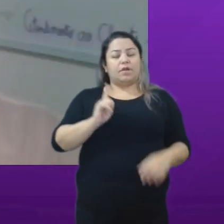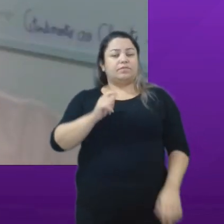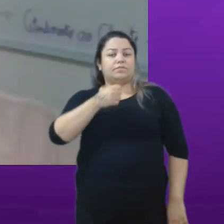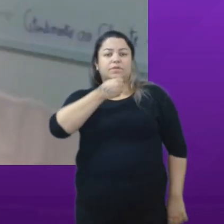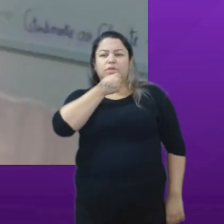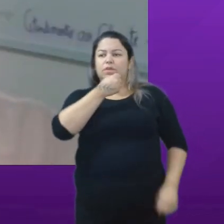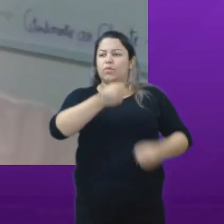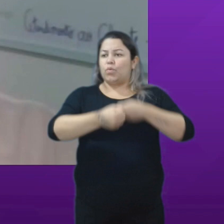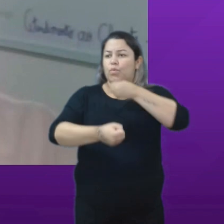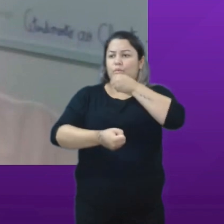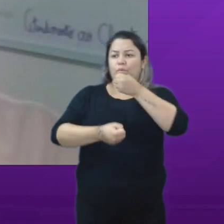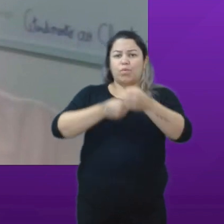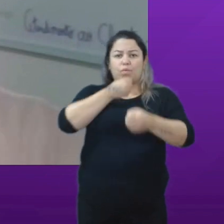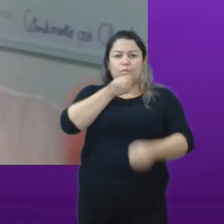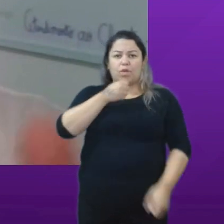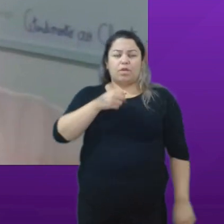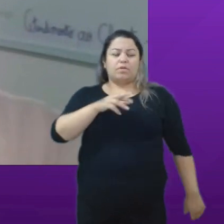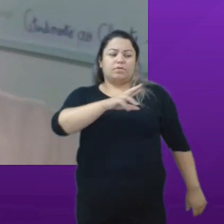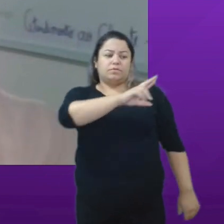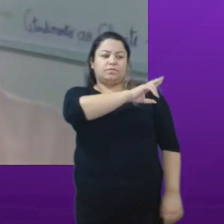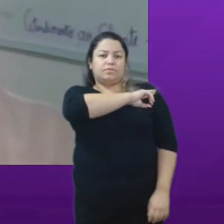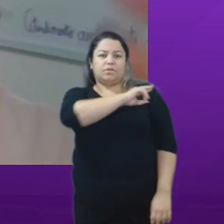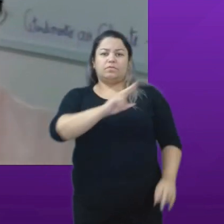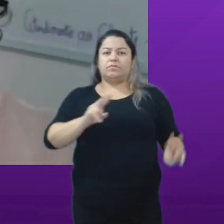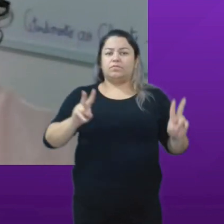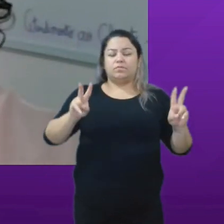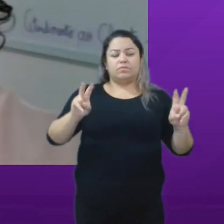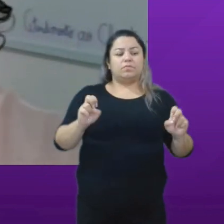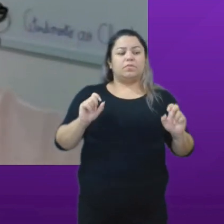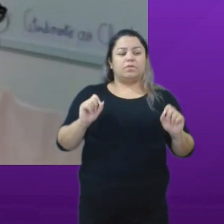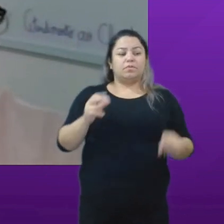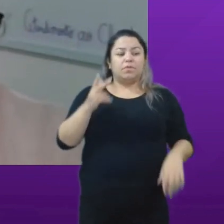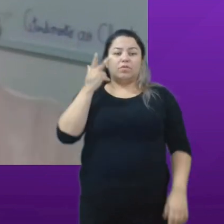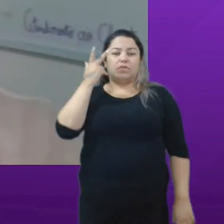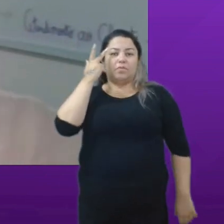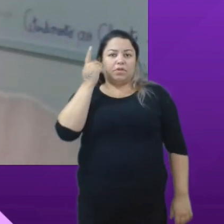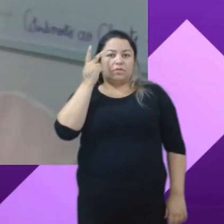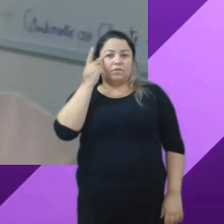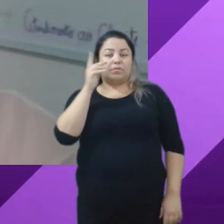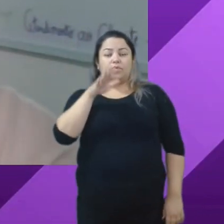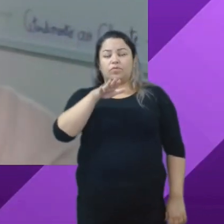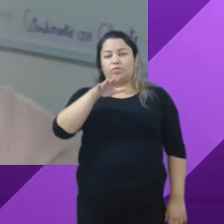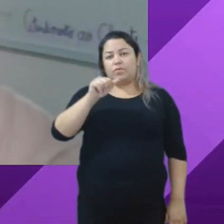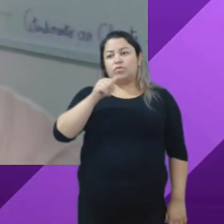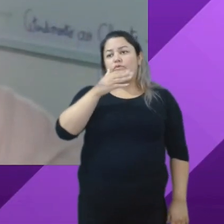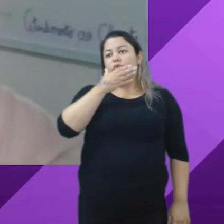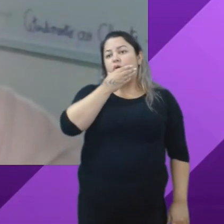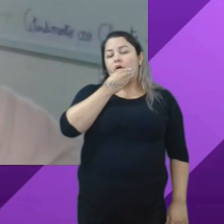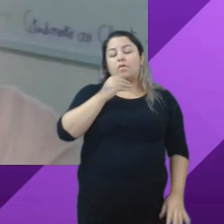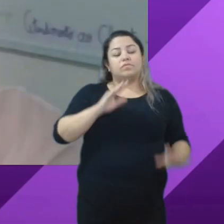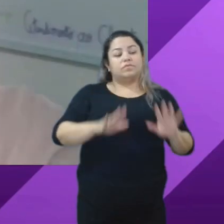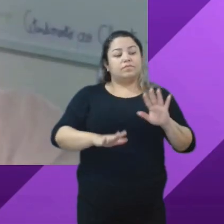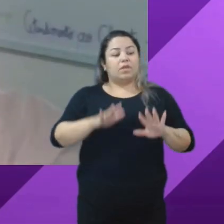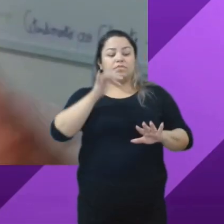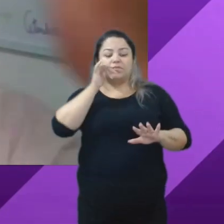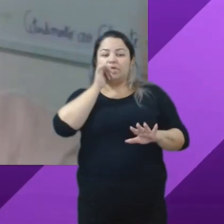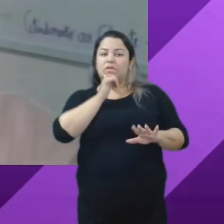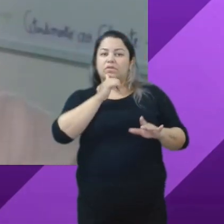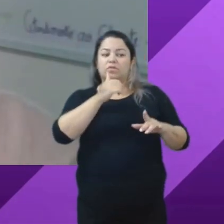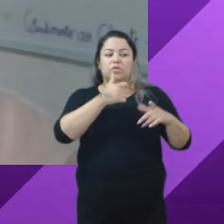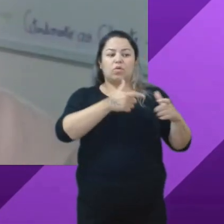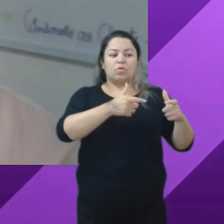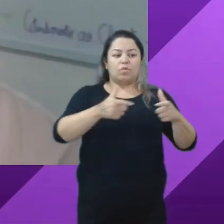vai ver as autoridades no tema, normalmente eles estão convocando homens, mas as mulheres ocupam esse ambiente digital